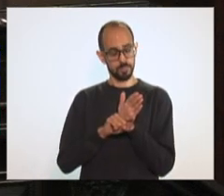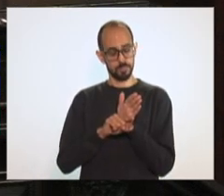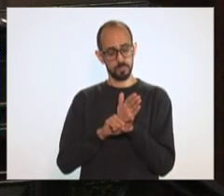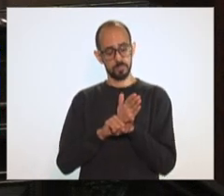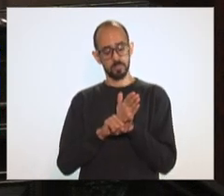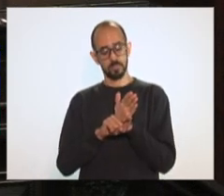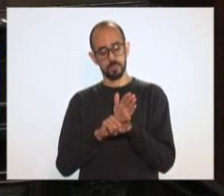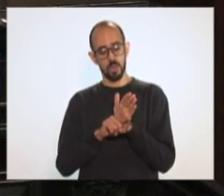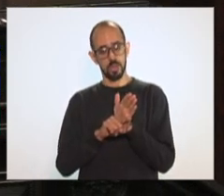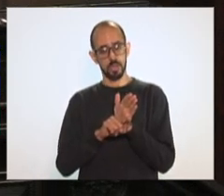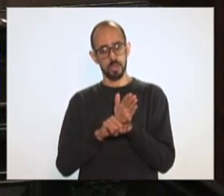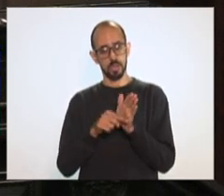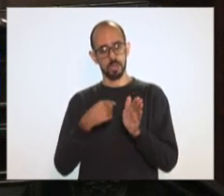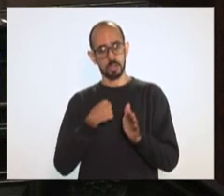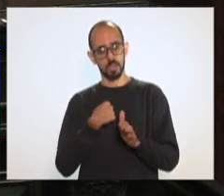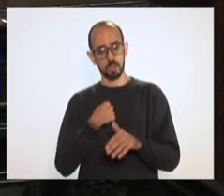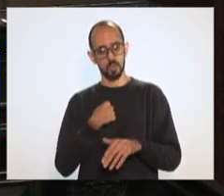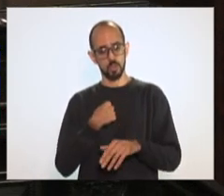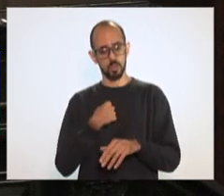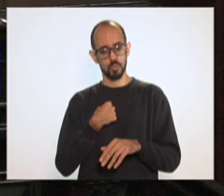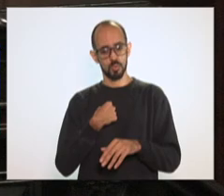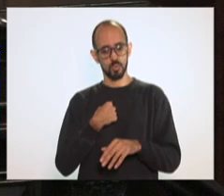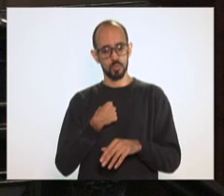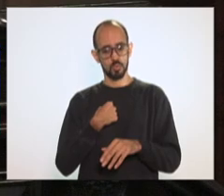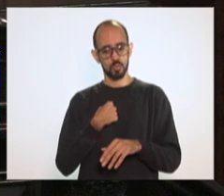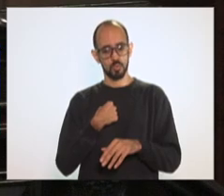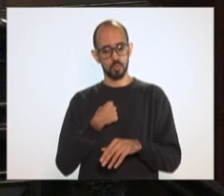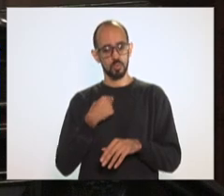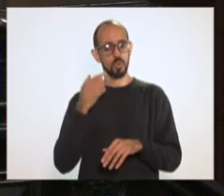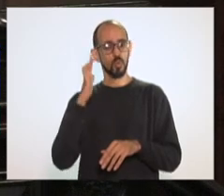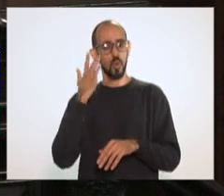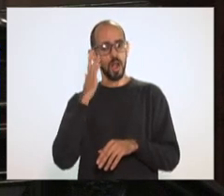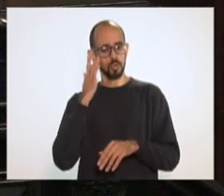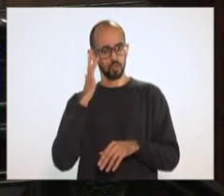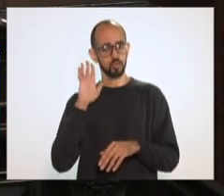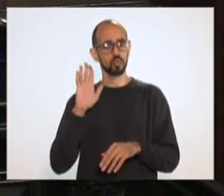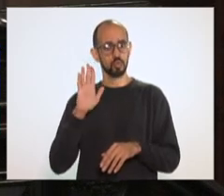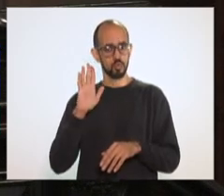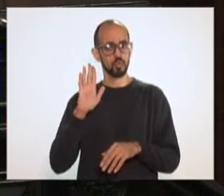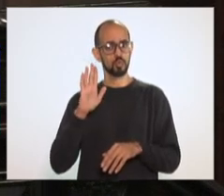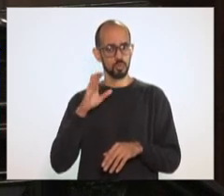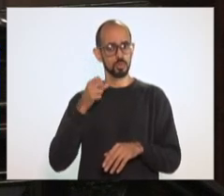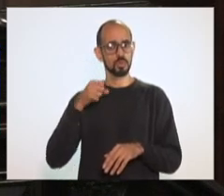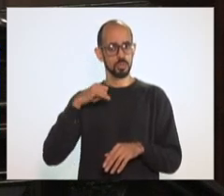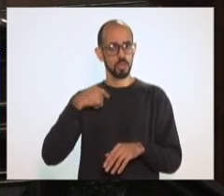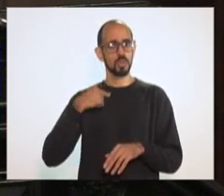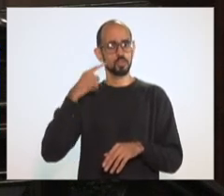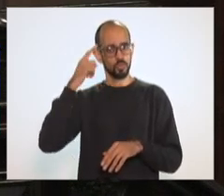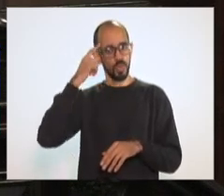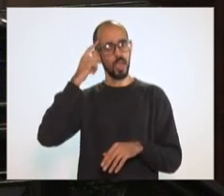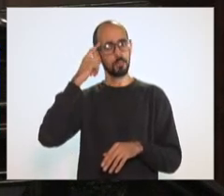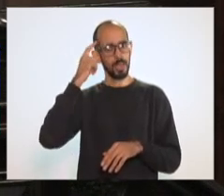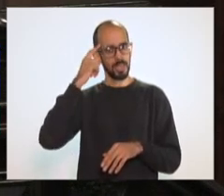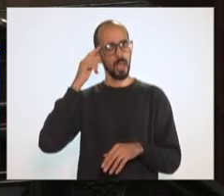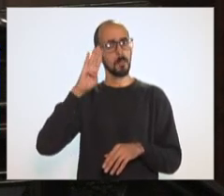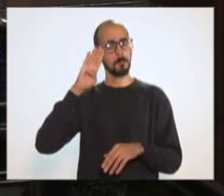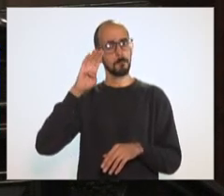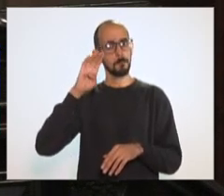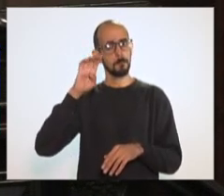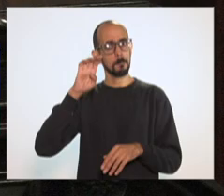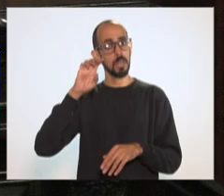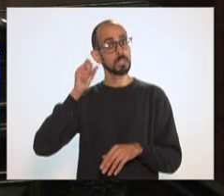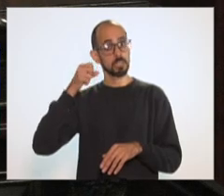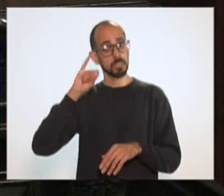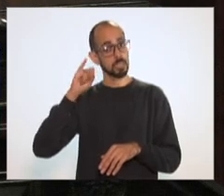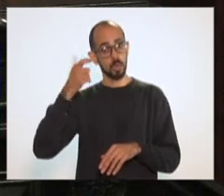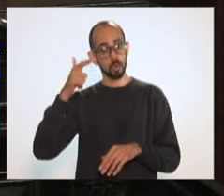presumo, a não ser que esteja com as minhas faculdades mentais corroídas, que